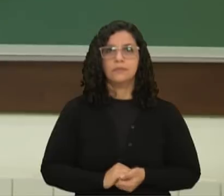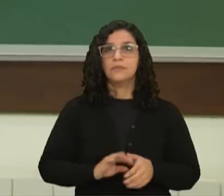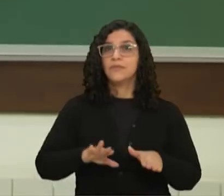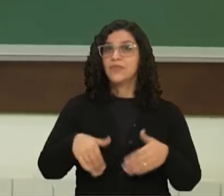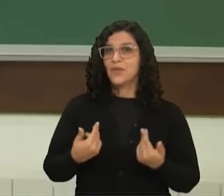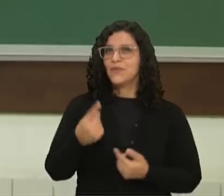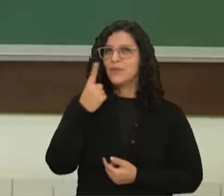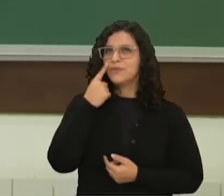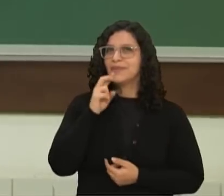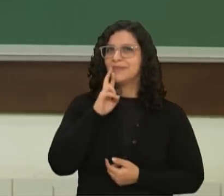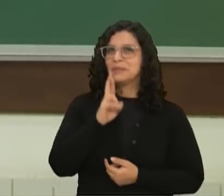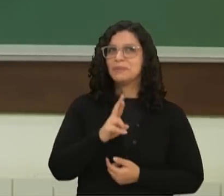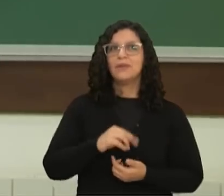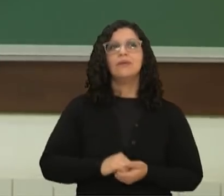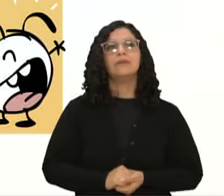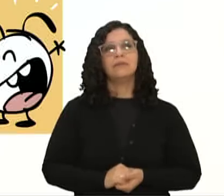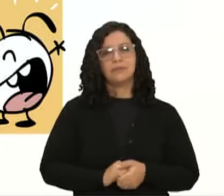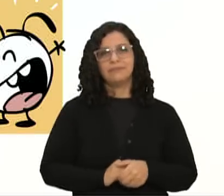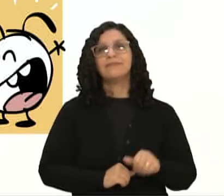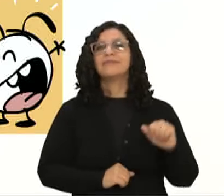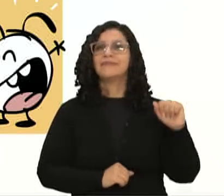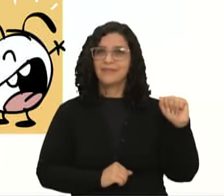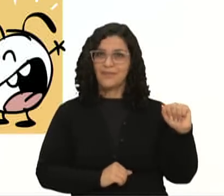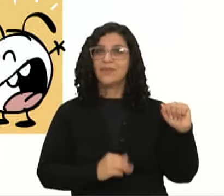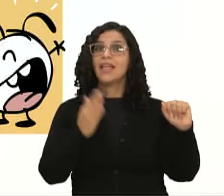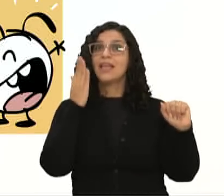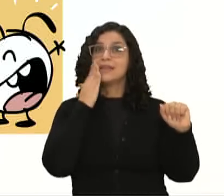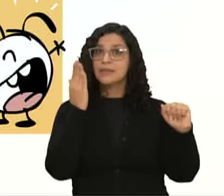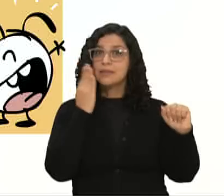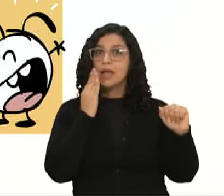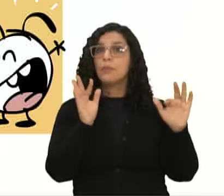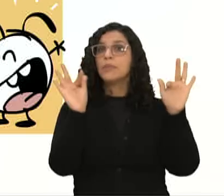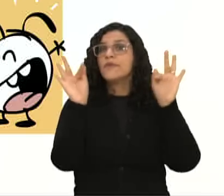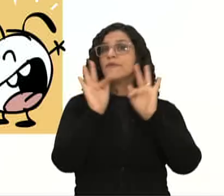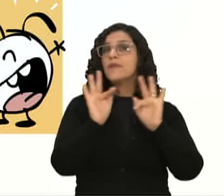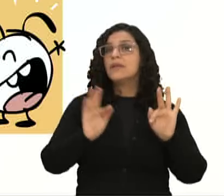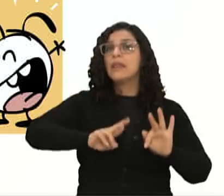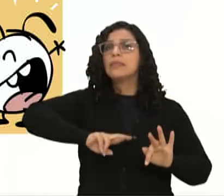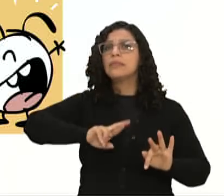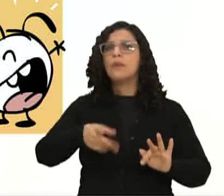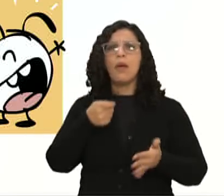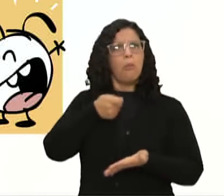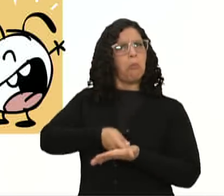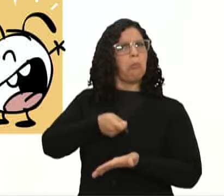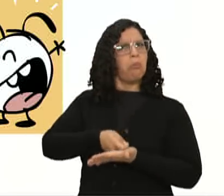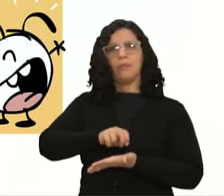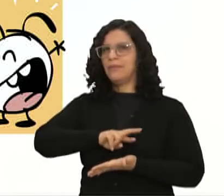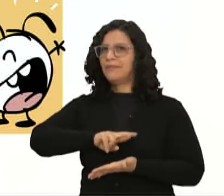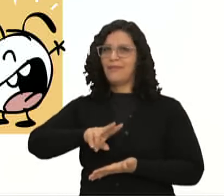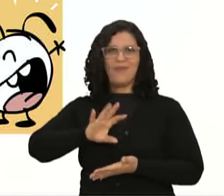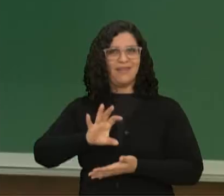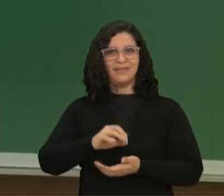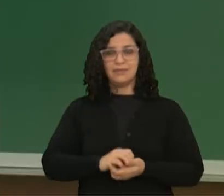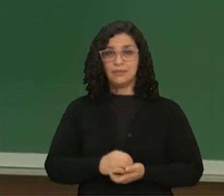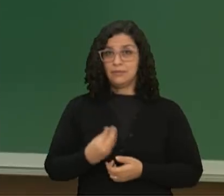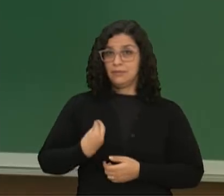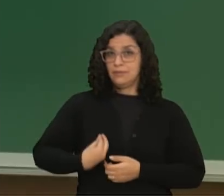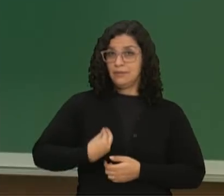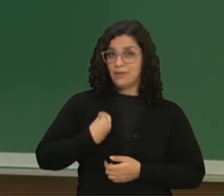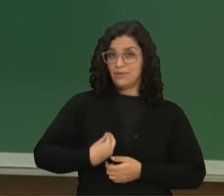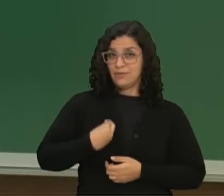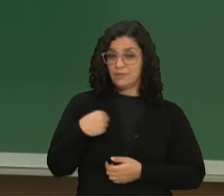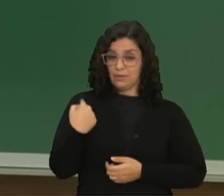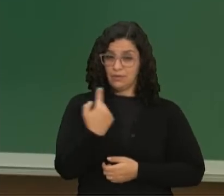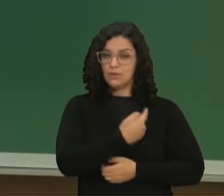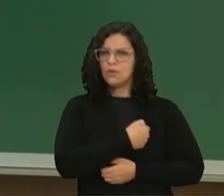Então, vamos conferir lá o fato dele saber que a felicidade não é uma obrigação. Então, pensem, gente, na